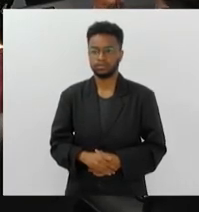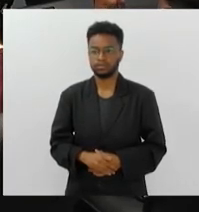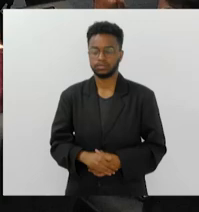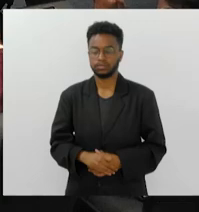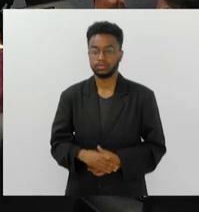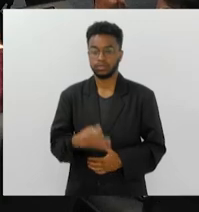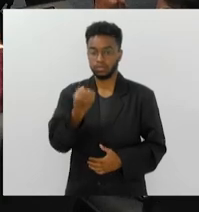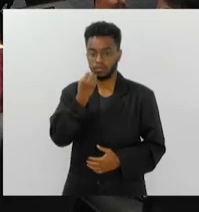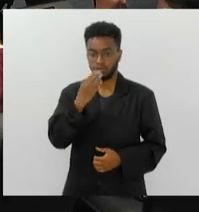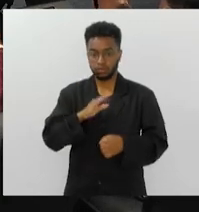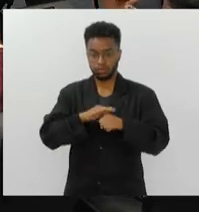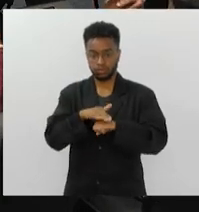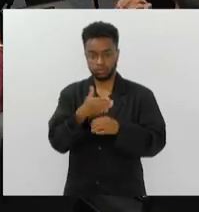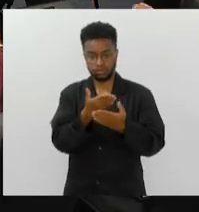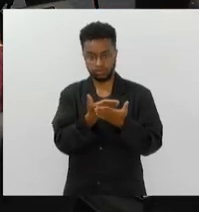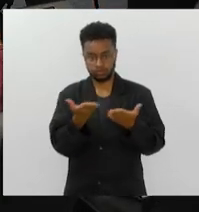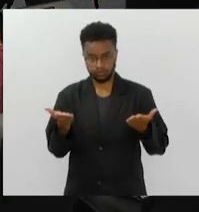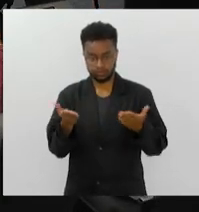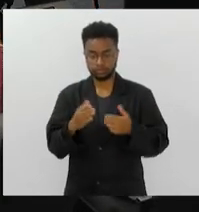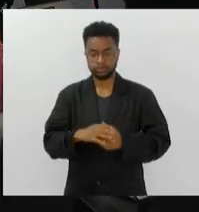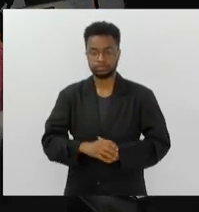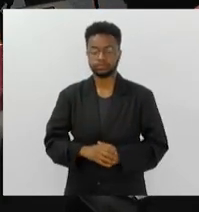Boa noite a todos.